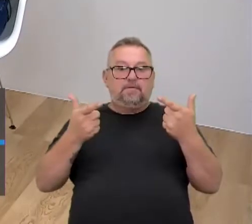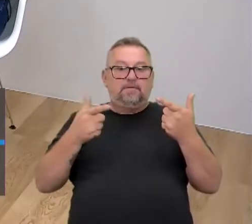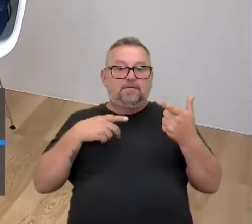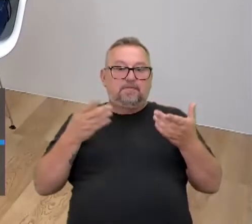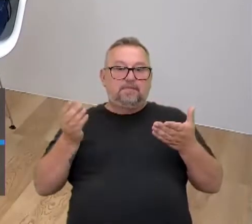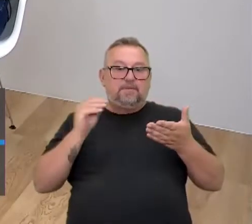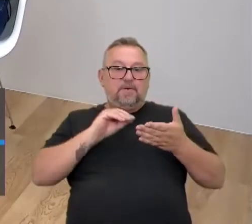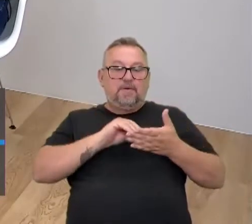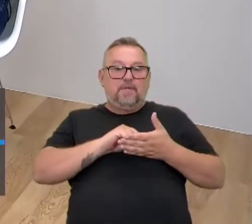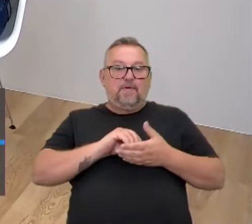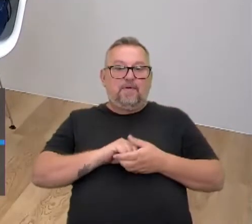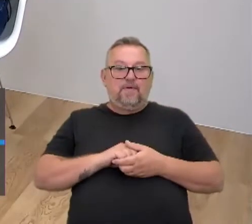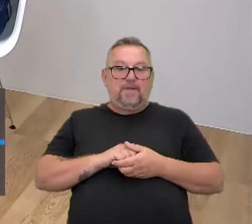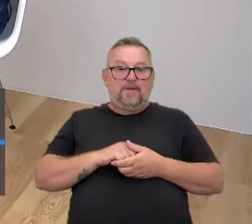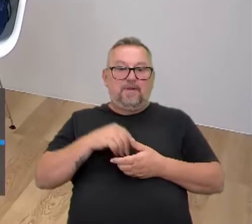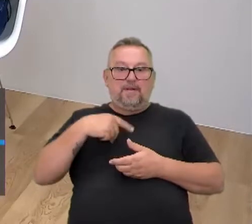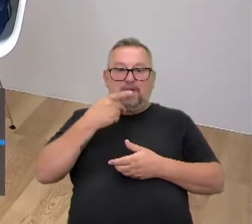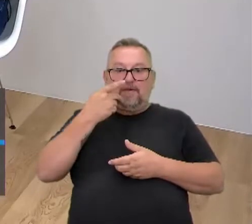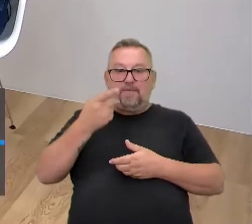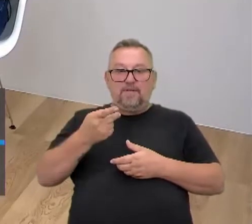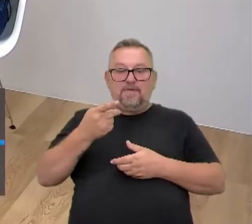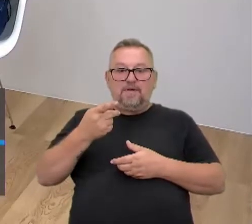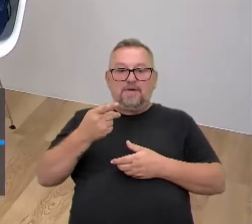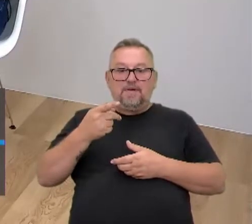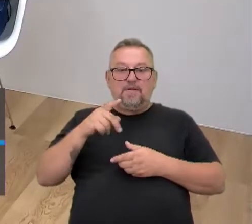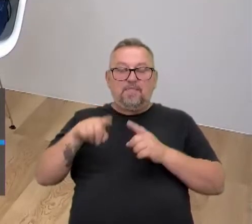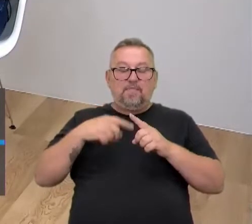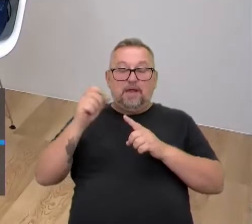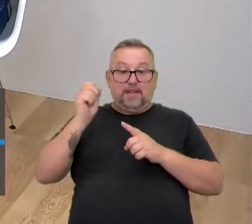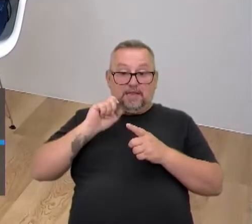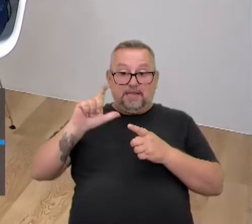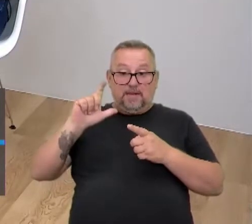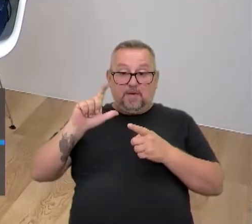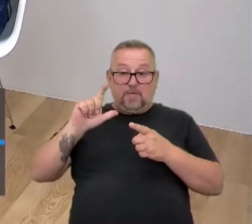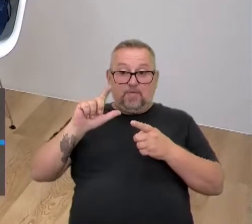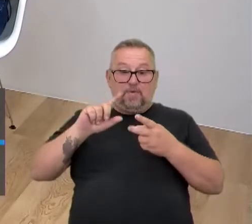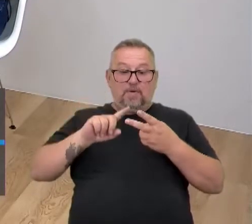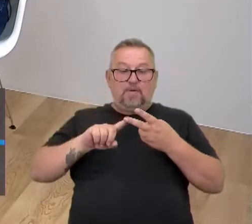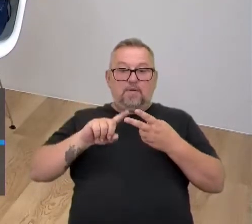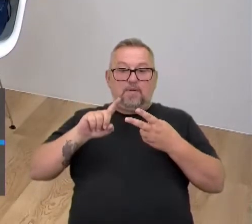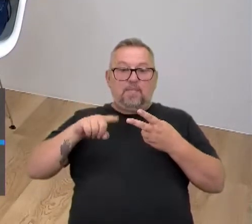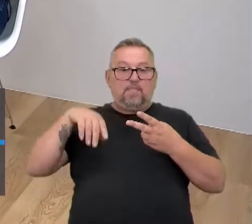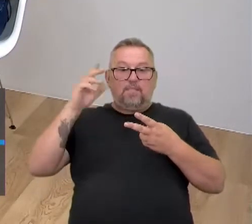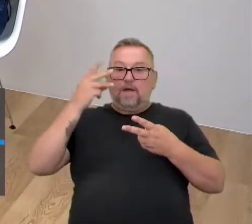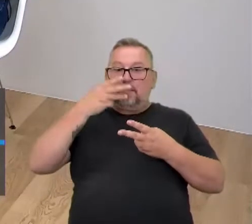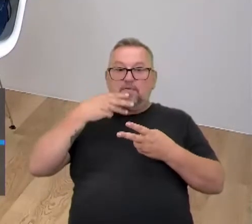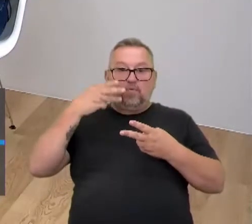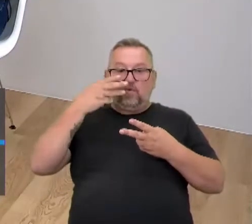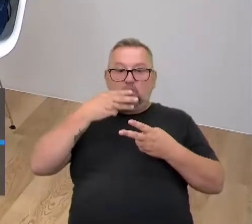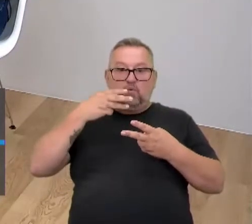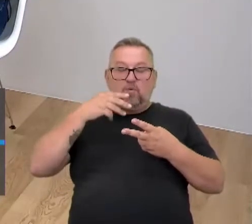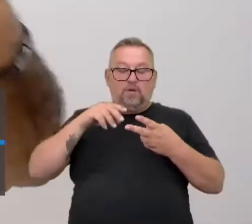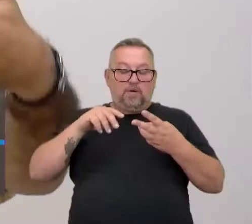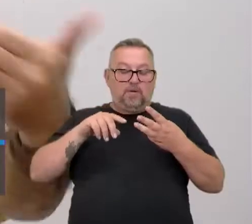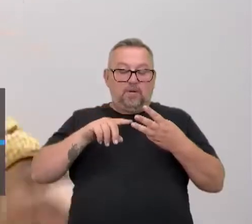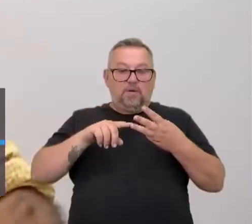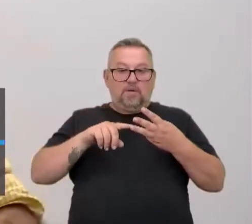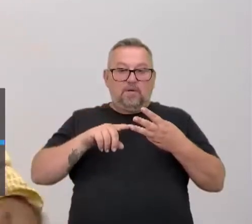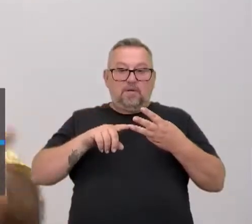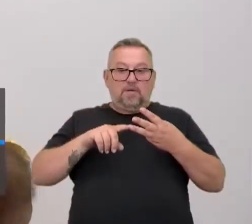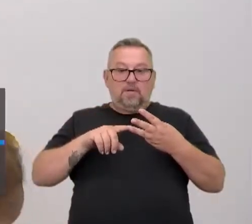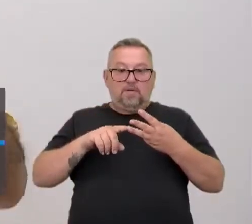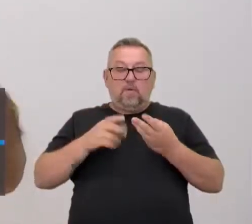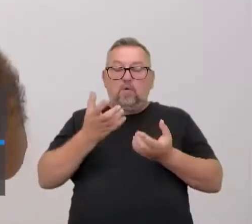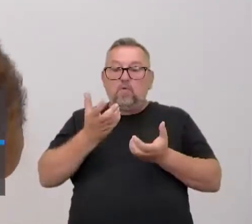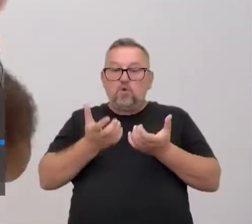no LED. A gente está colocando muito mais sal, a gente está Exato. colocando muito mais açúcar, a gente, ao cozer